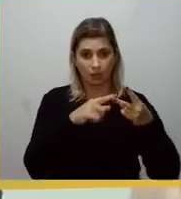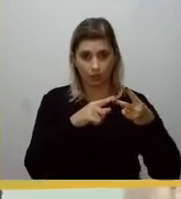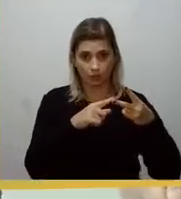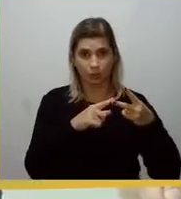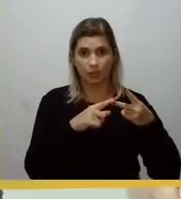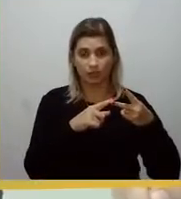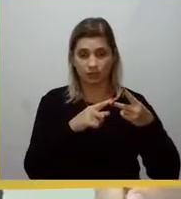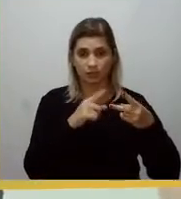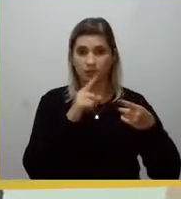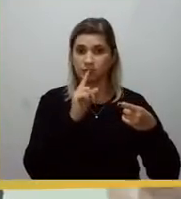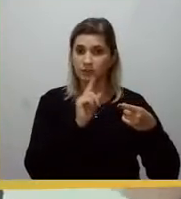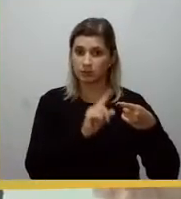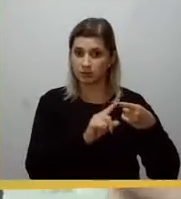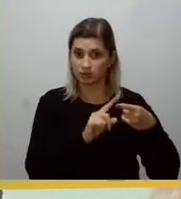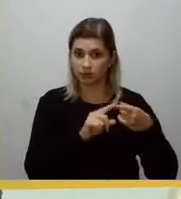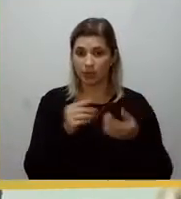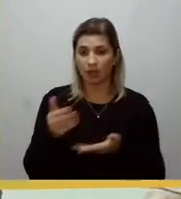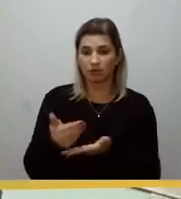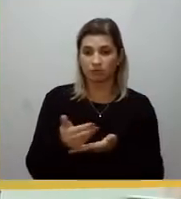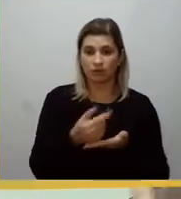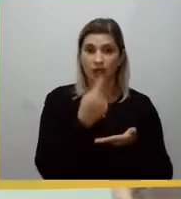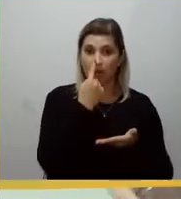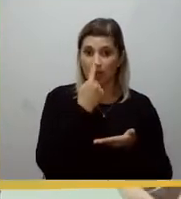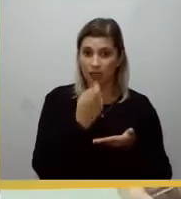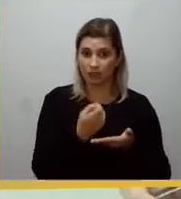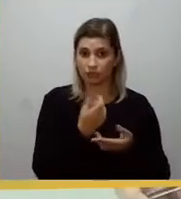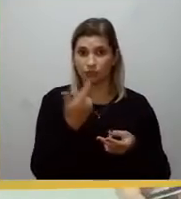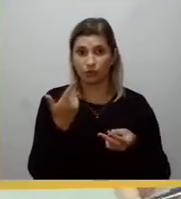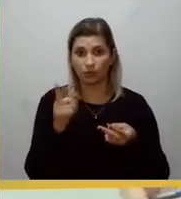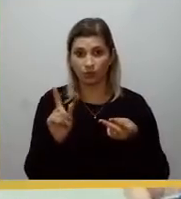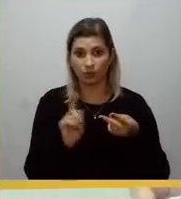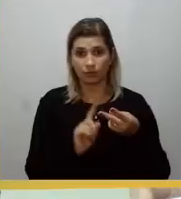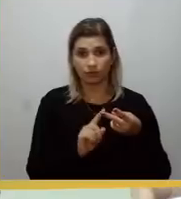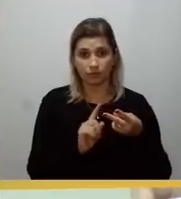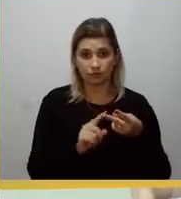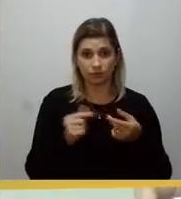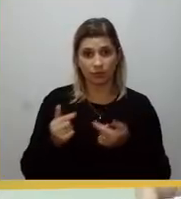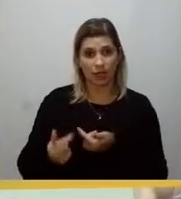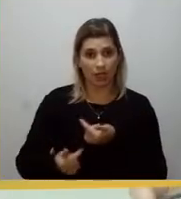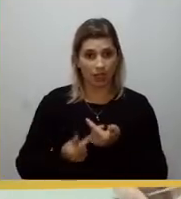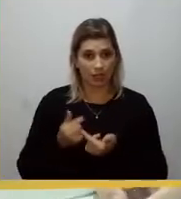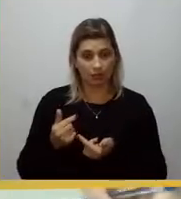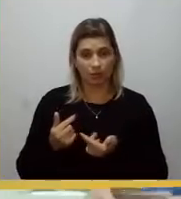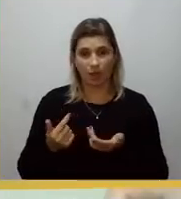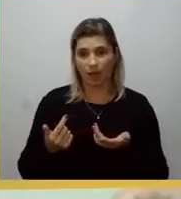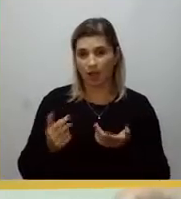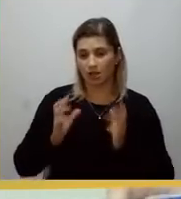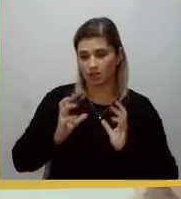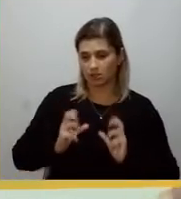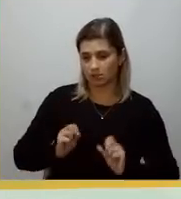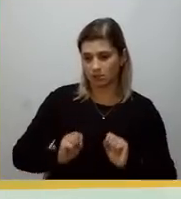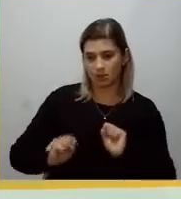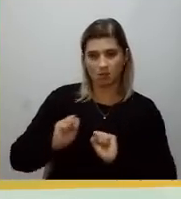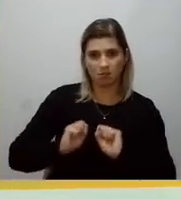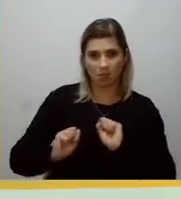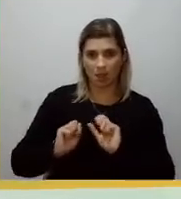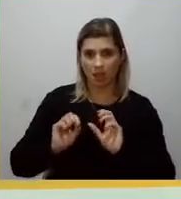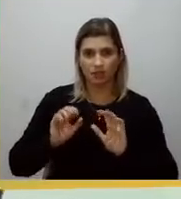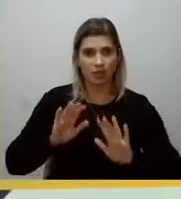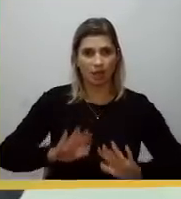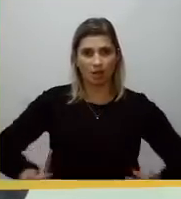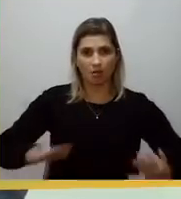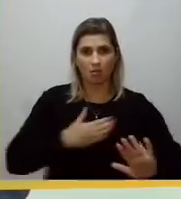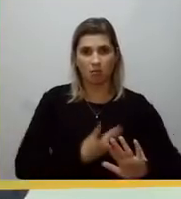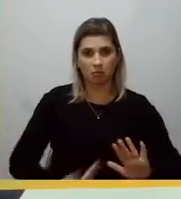era coleta do lixo e a outra era prestação de serviços de limpeza pública, porque existia uma exigência